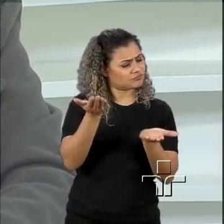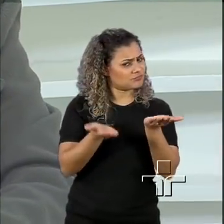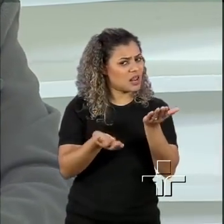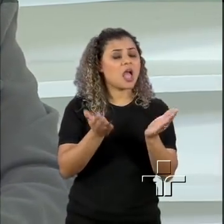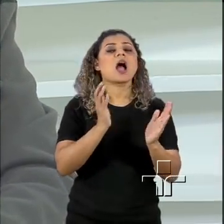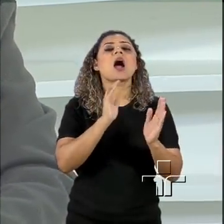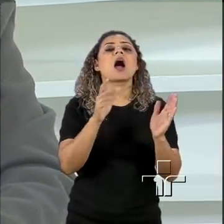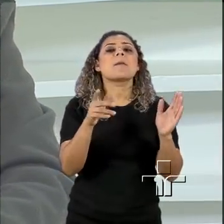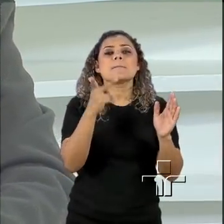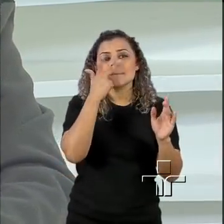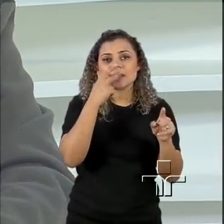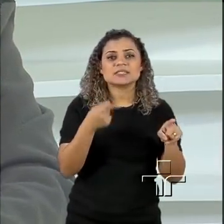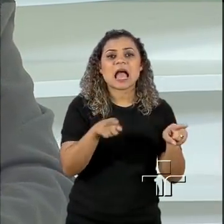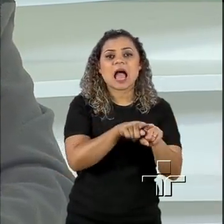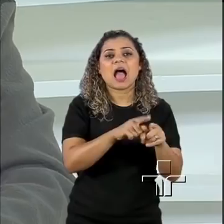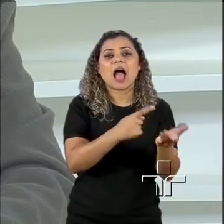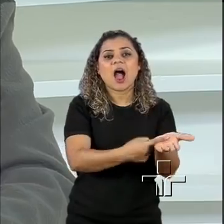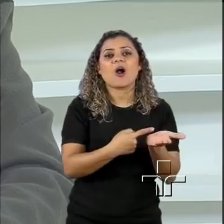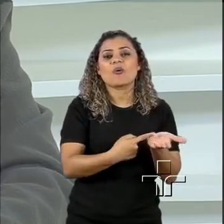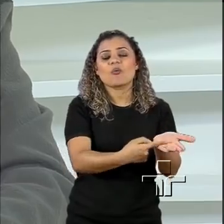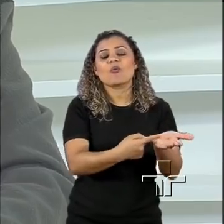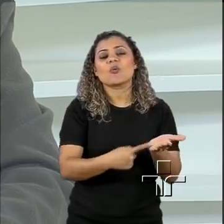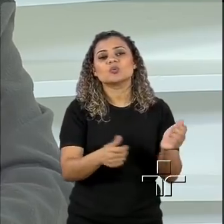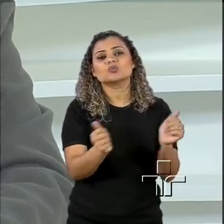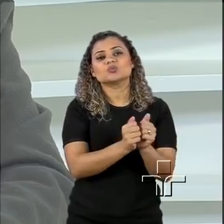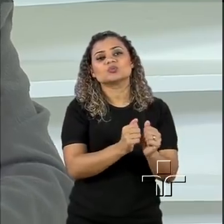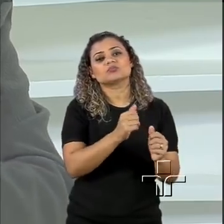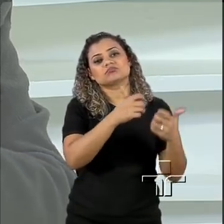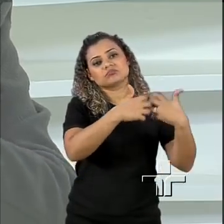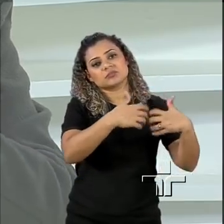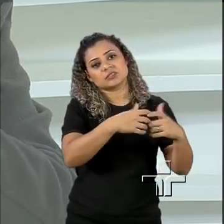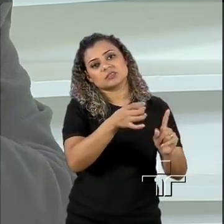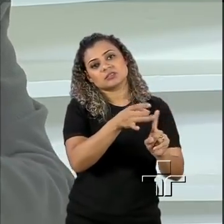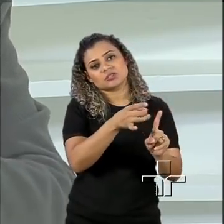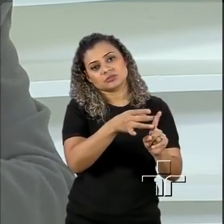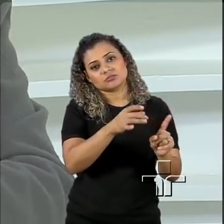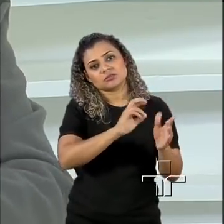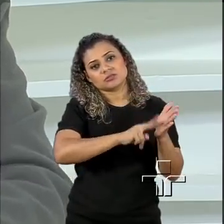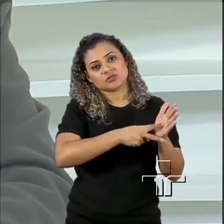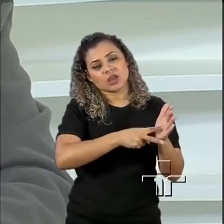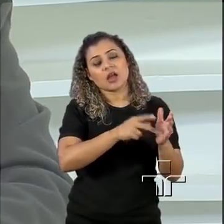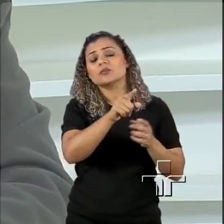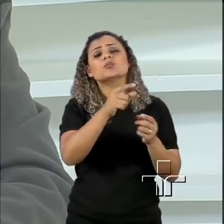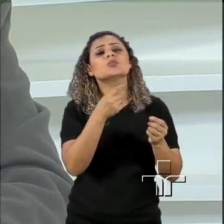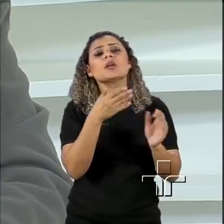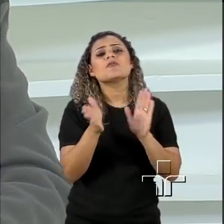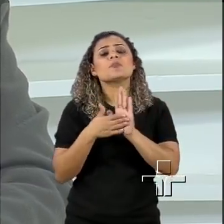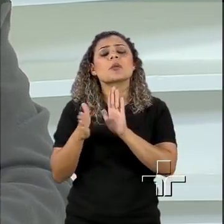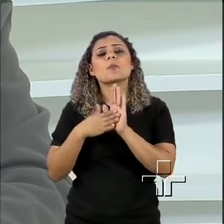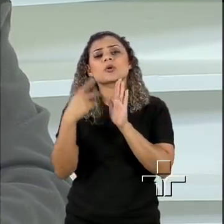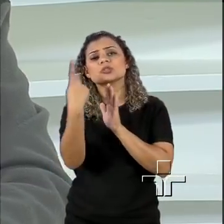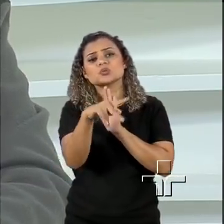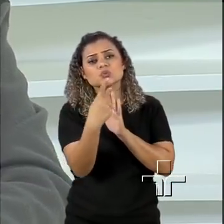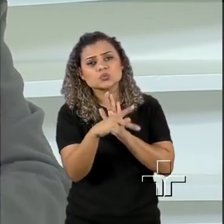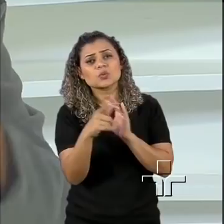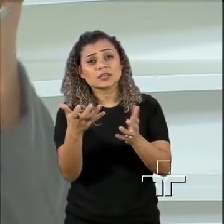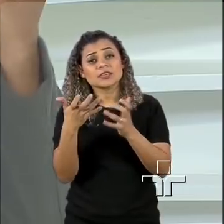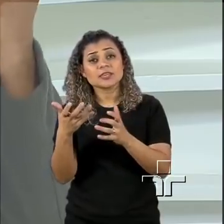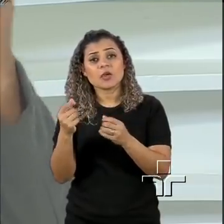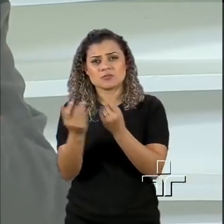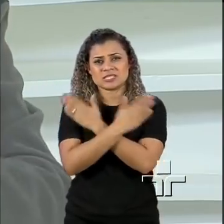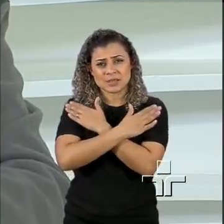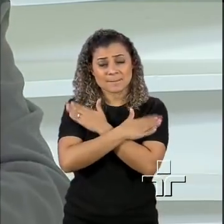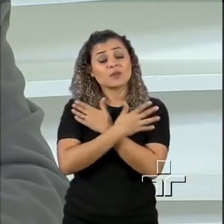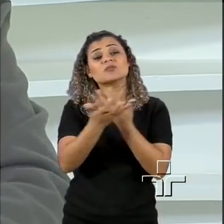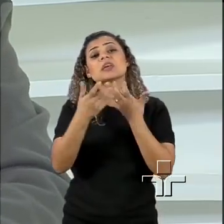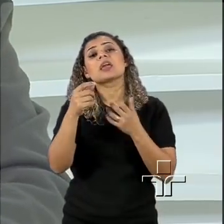Sindicato dos Metalúrgicos, pelas câmaras setoriais no ABC Paulista? E que política o senhor propõe diante desse cenário de desemprego